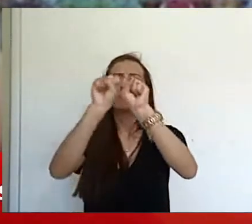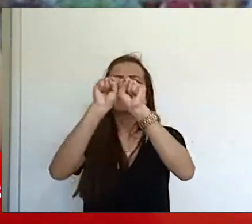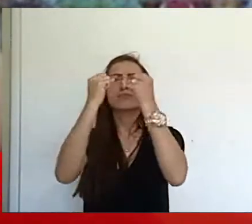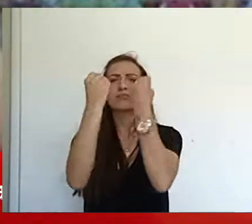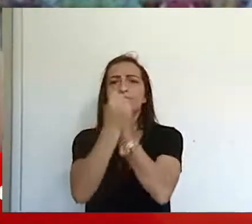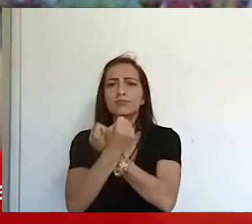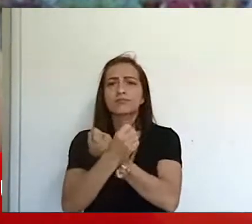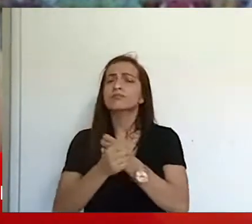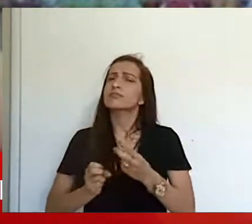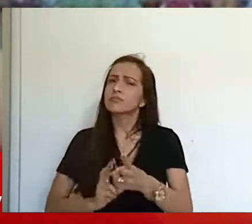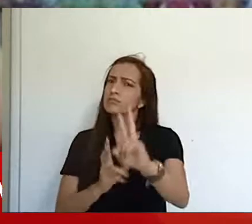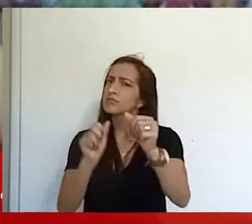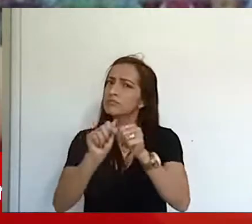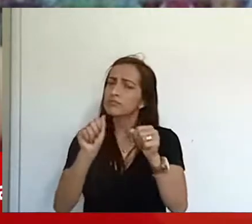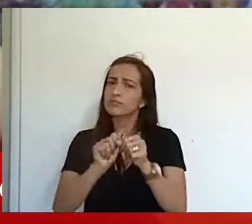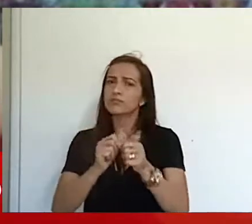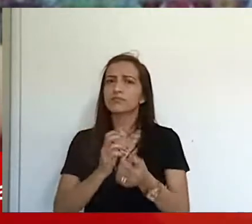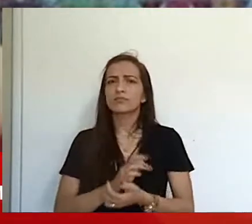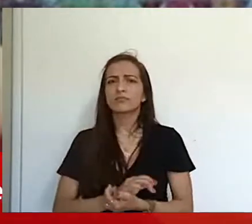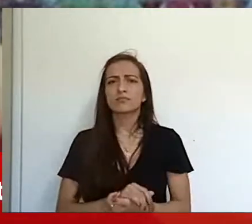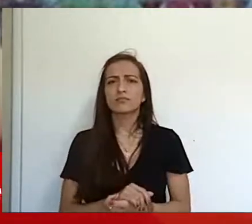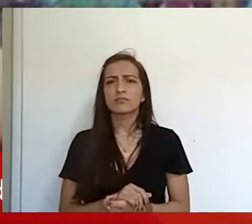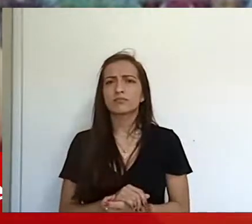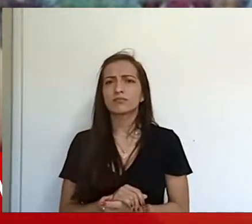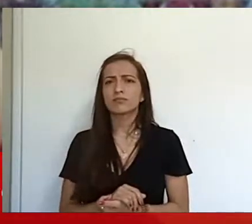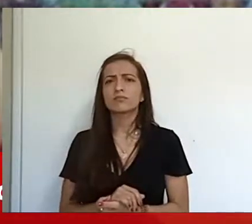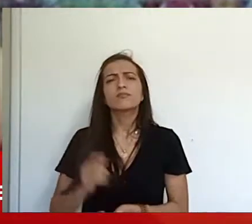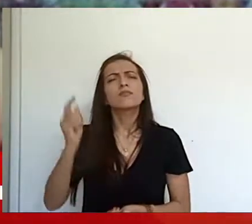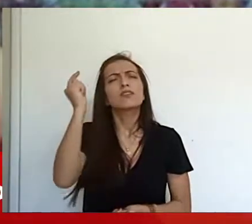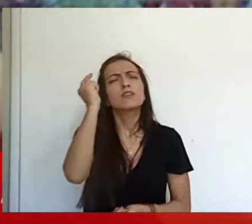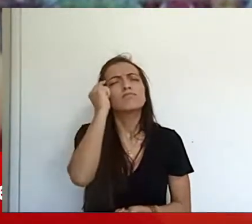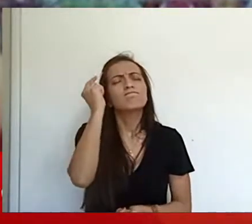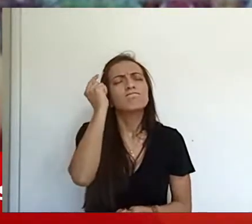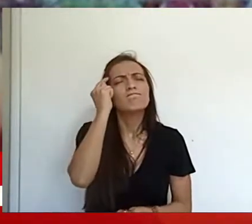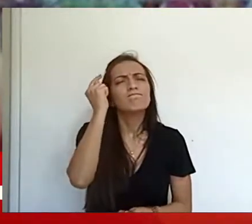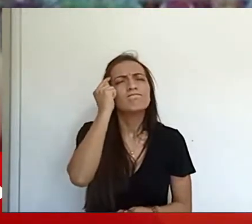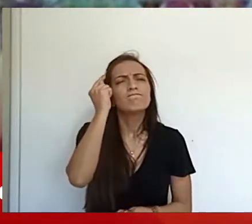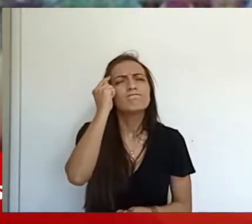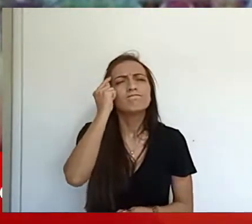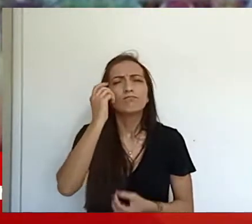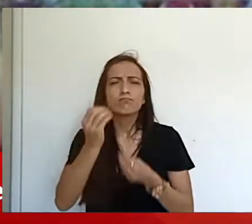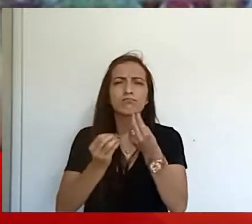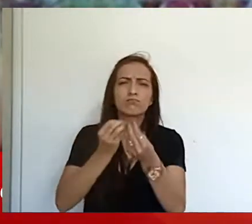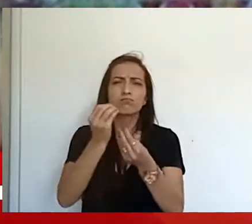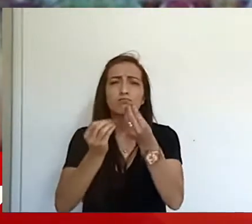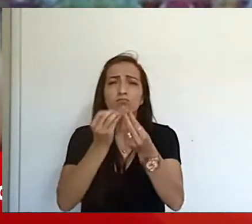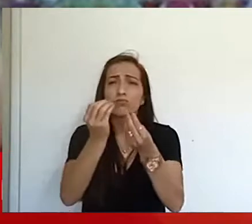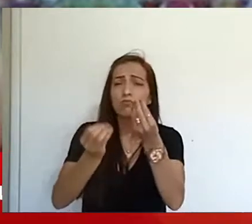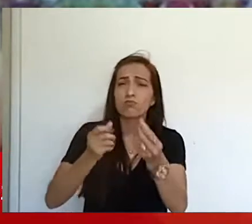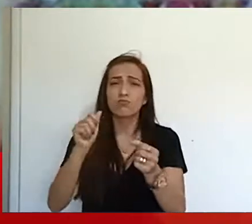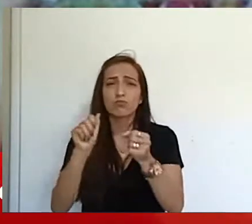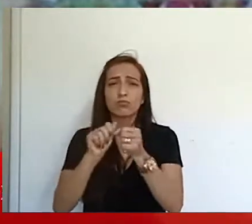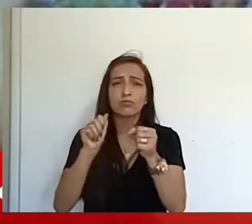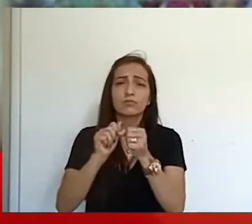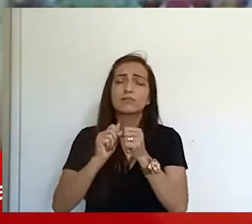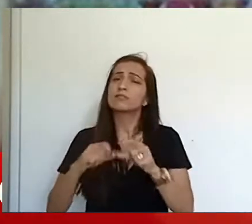fosse ficar só pensando de como fazer, não, a gente está pensando e agindo ao mesmo tempo. A